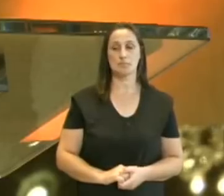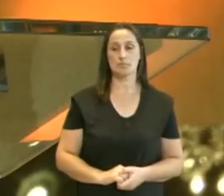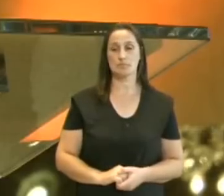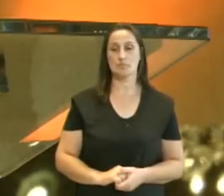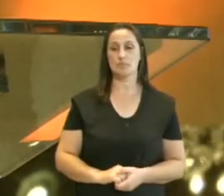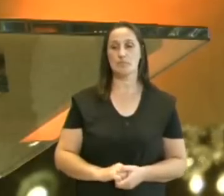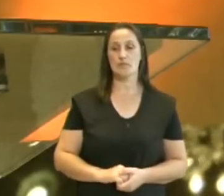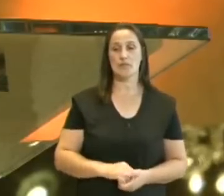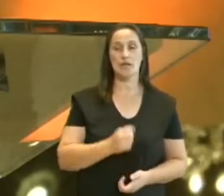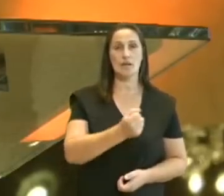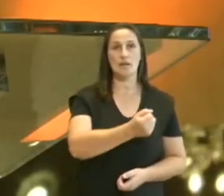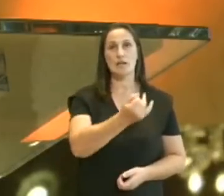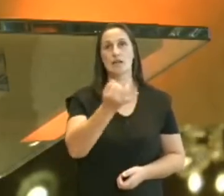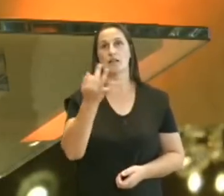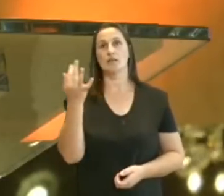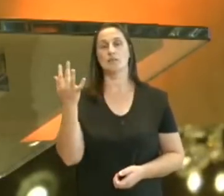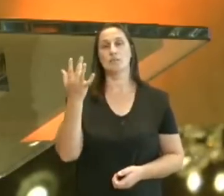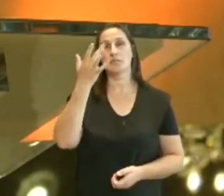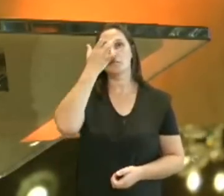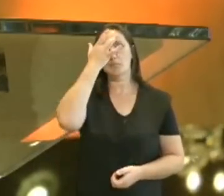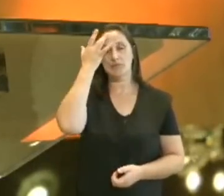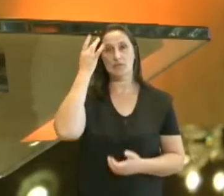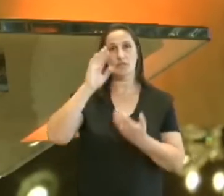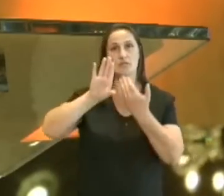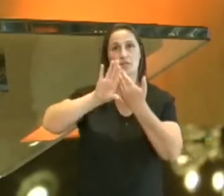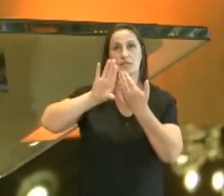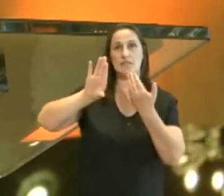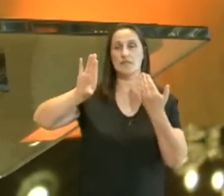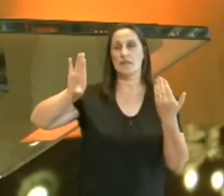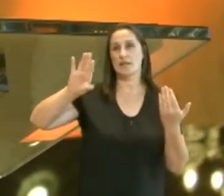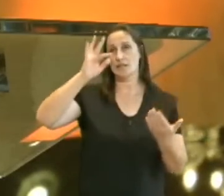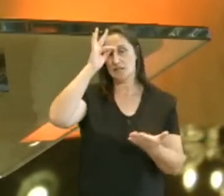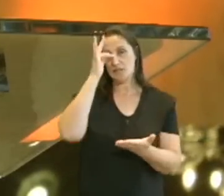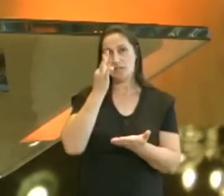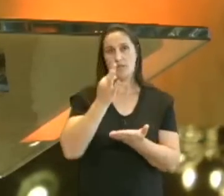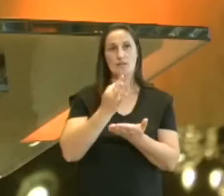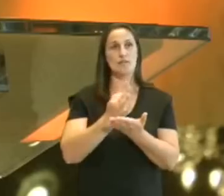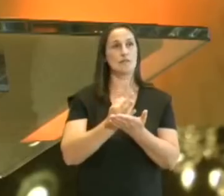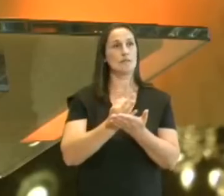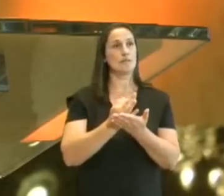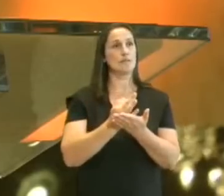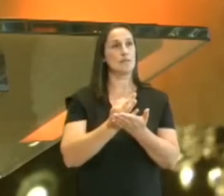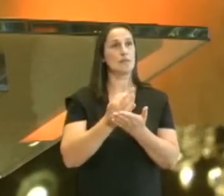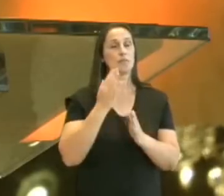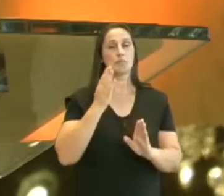Algumas pessoas se afastam da fé por